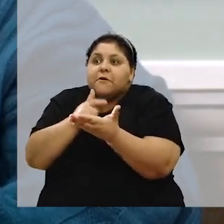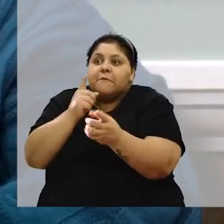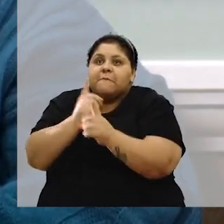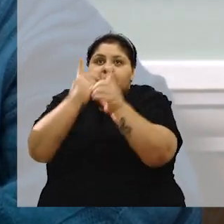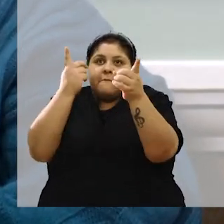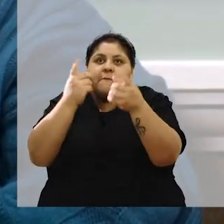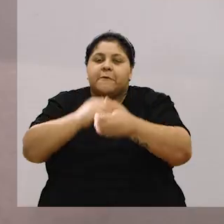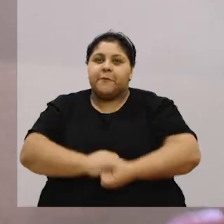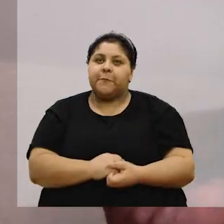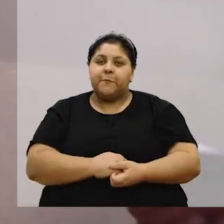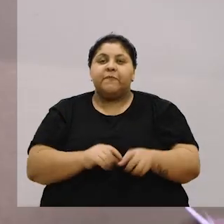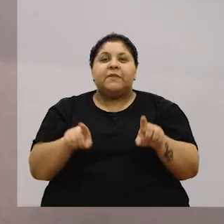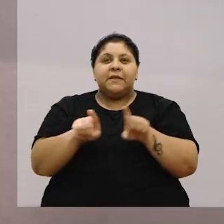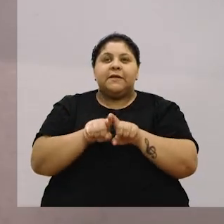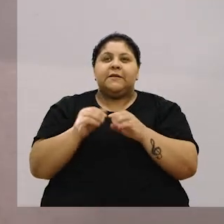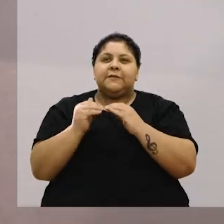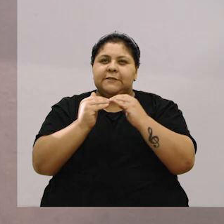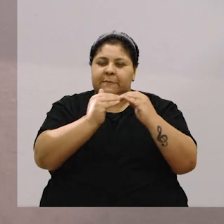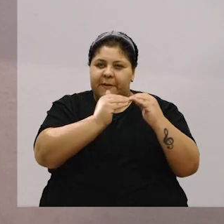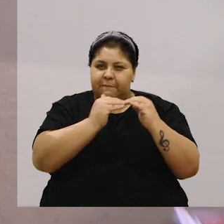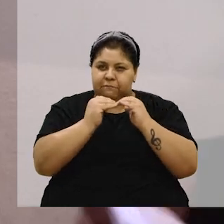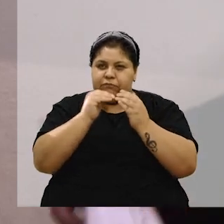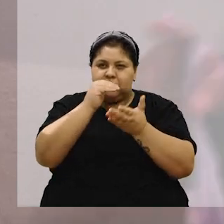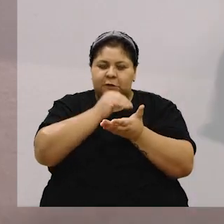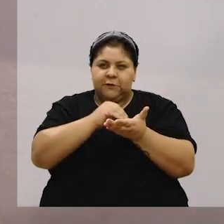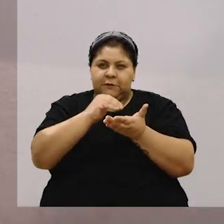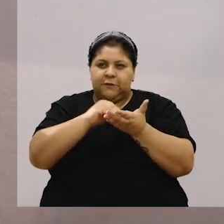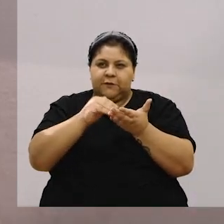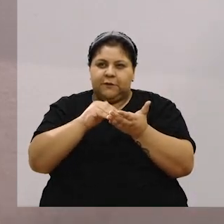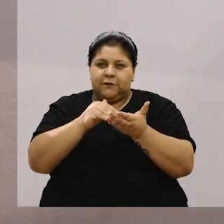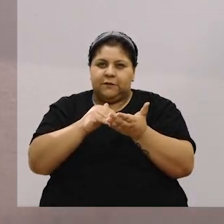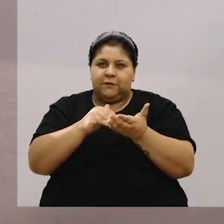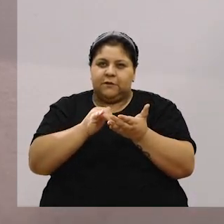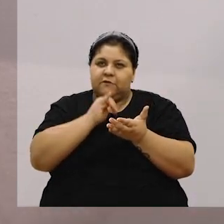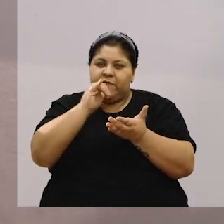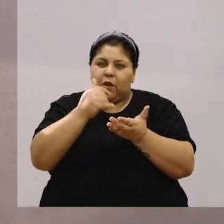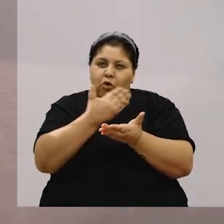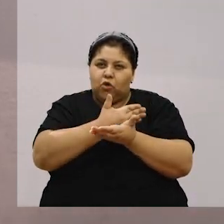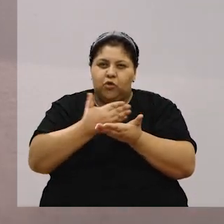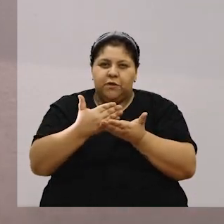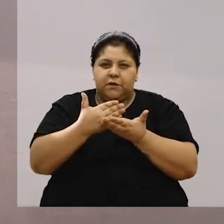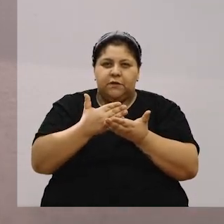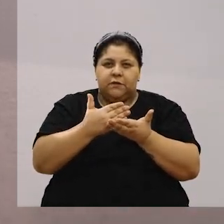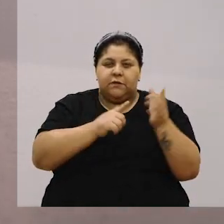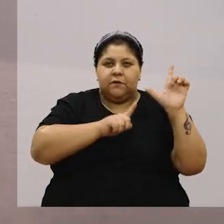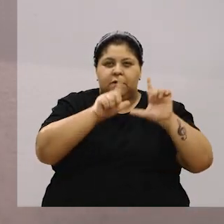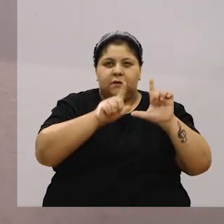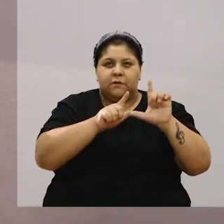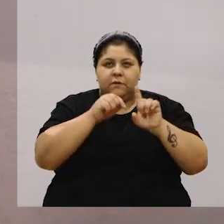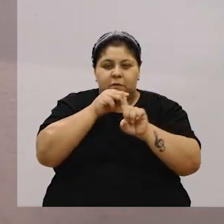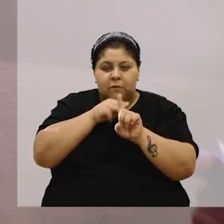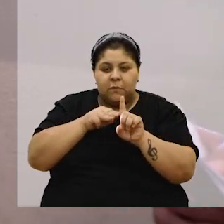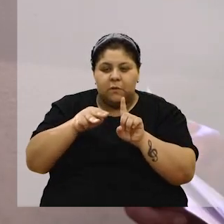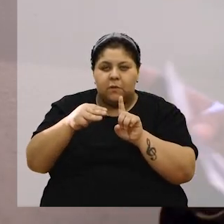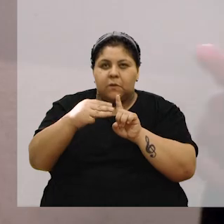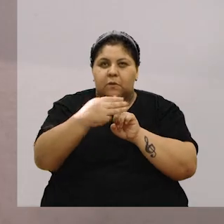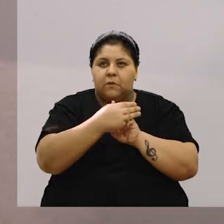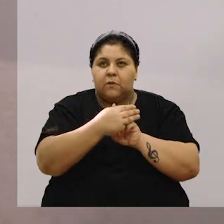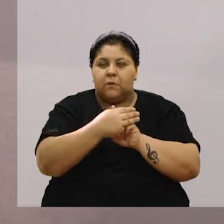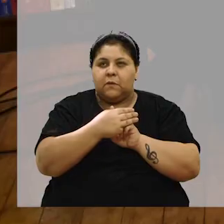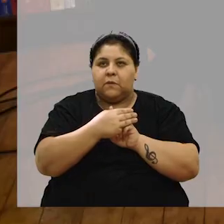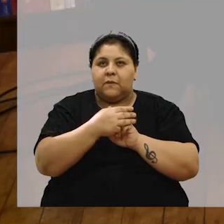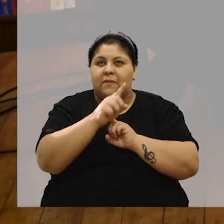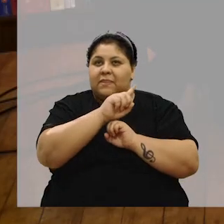livro dela. E aí começa a dialogar no que a secretária dizia lá atrás, quase que no início do programa, que o